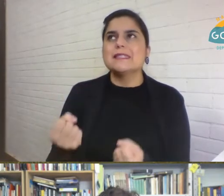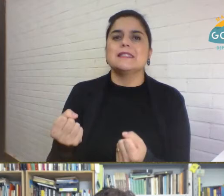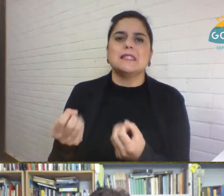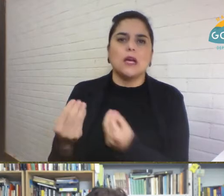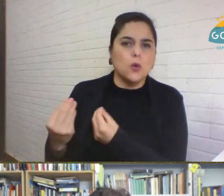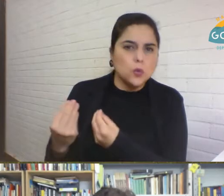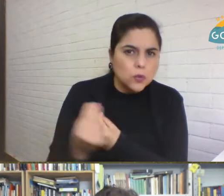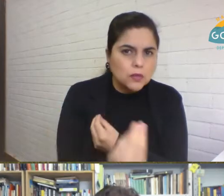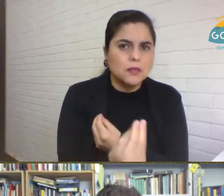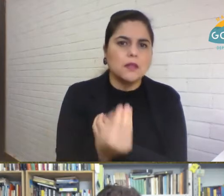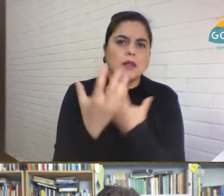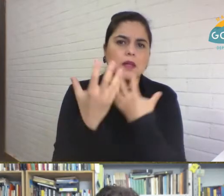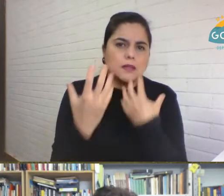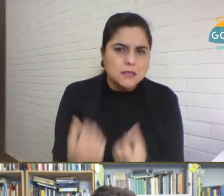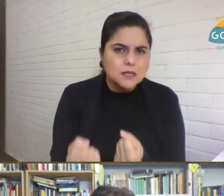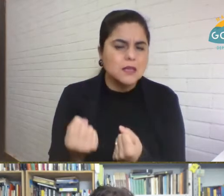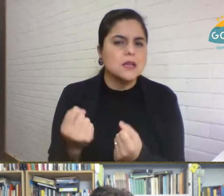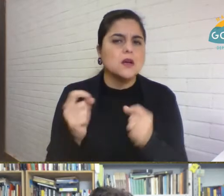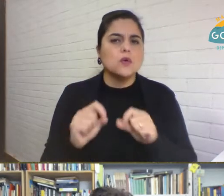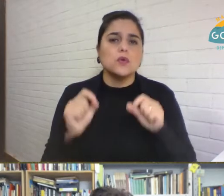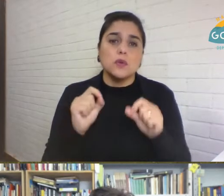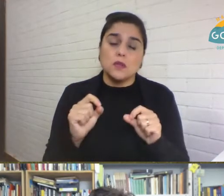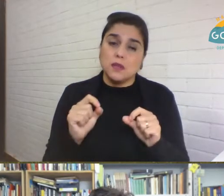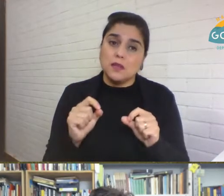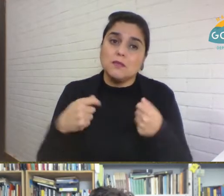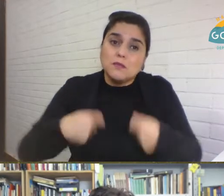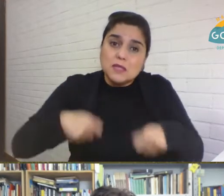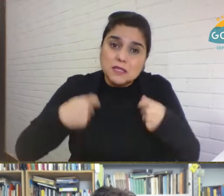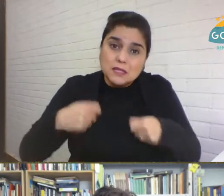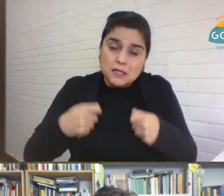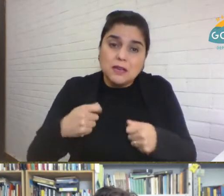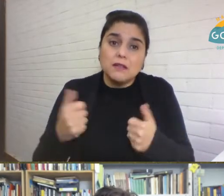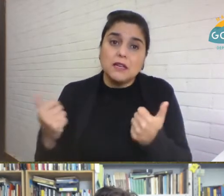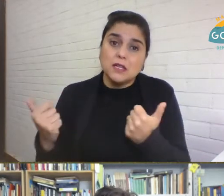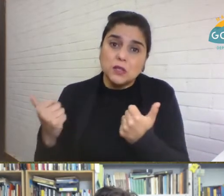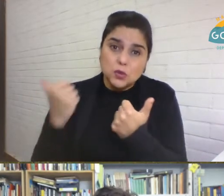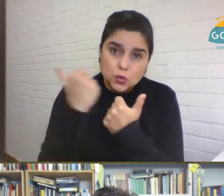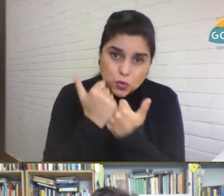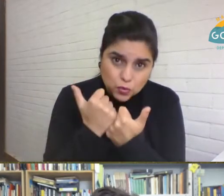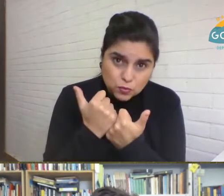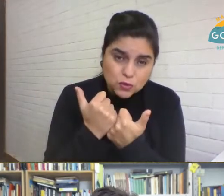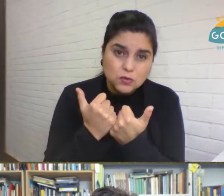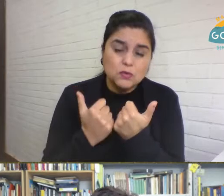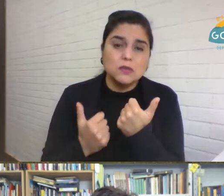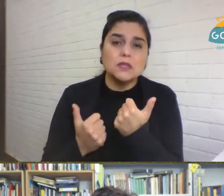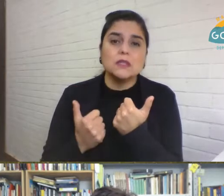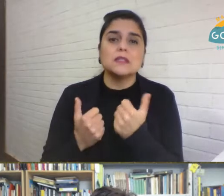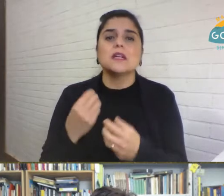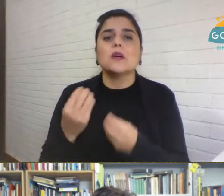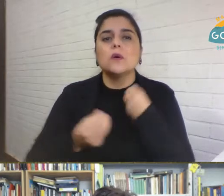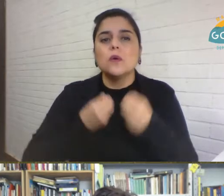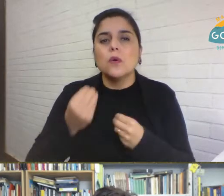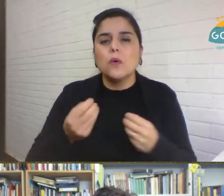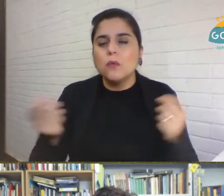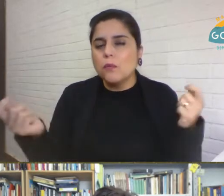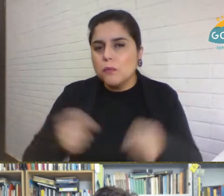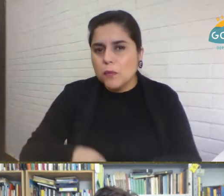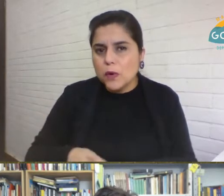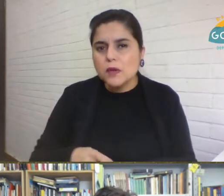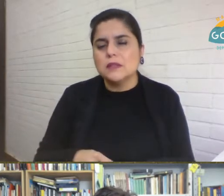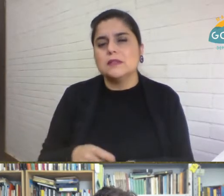recomendação de que programas de substituição opiácea pudessem ser considerados como uma arma